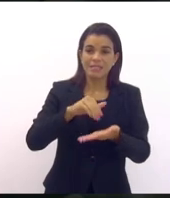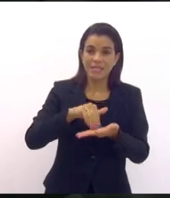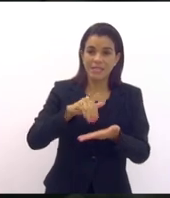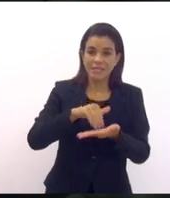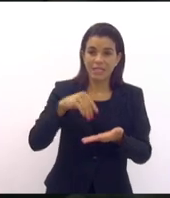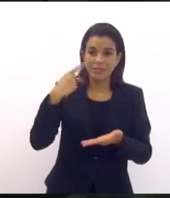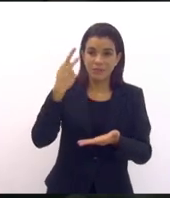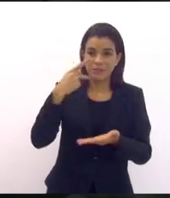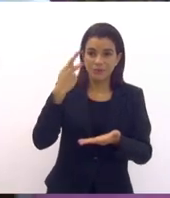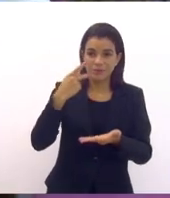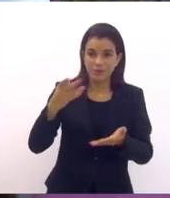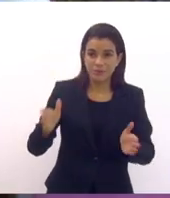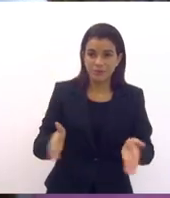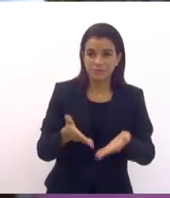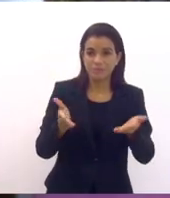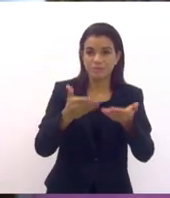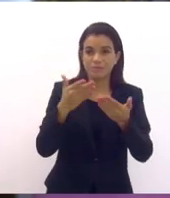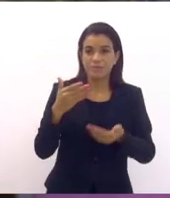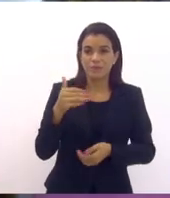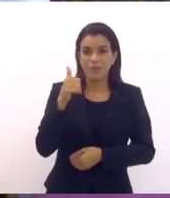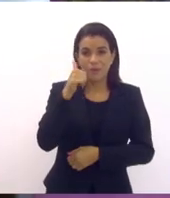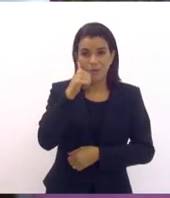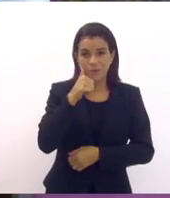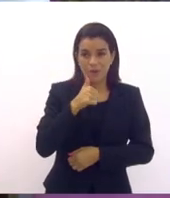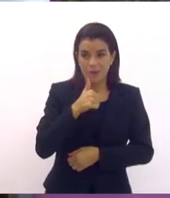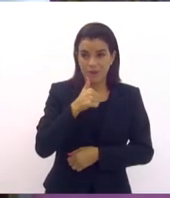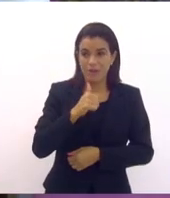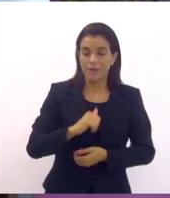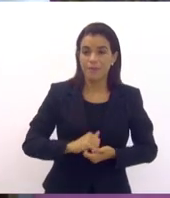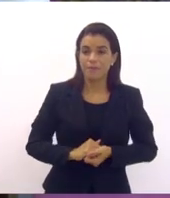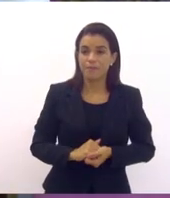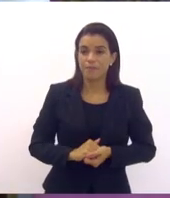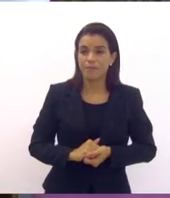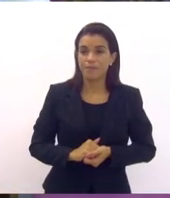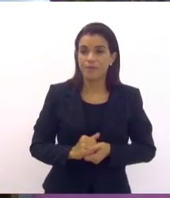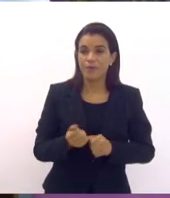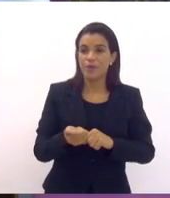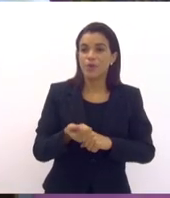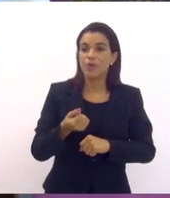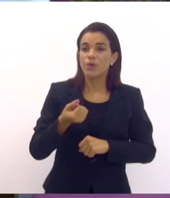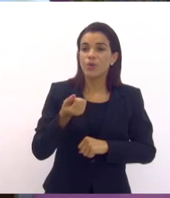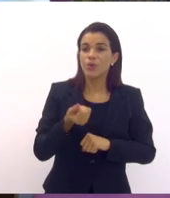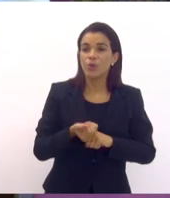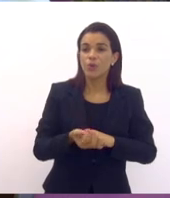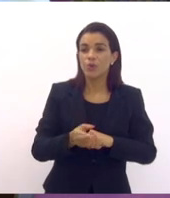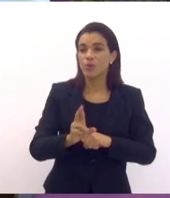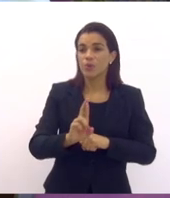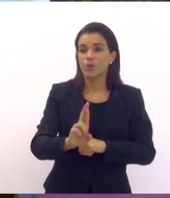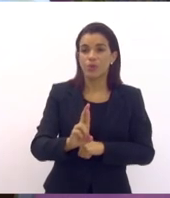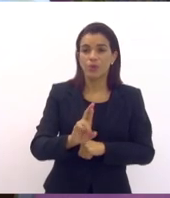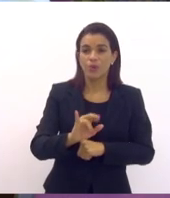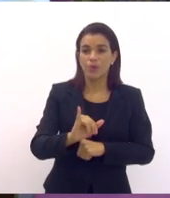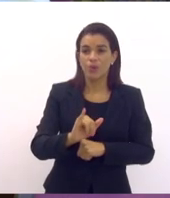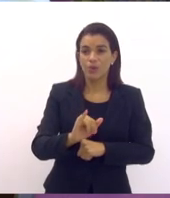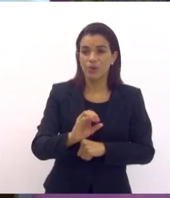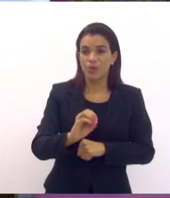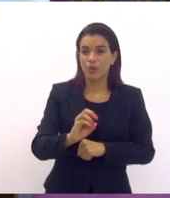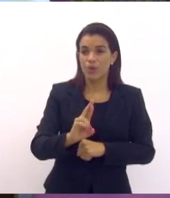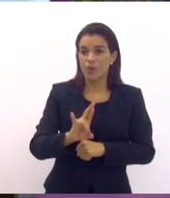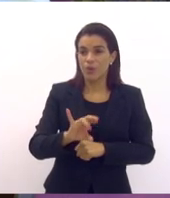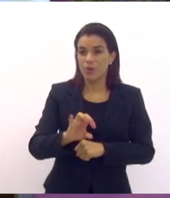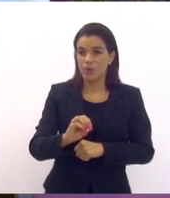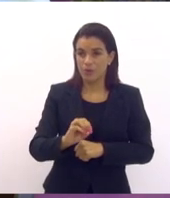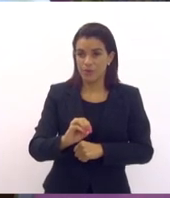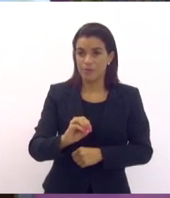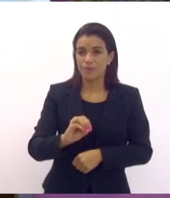promoção da mulher e o Dr Iório que é vice